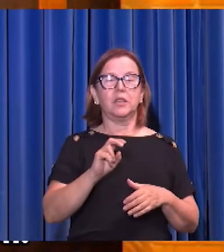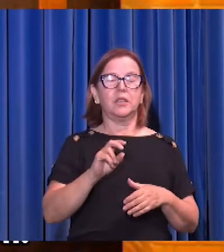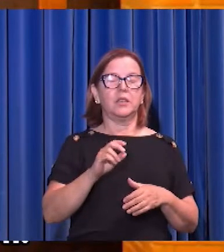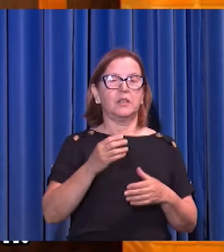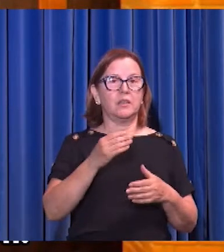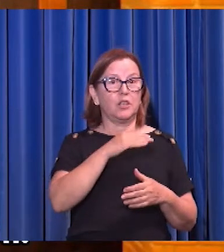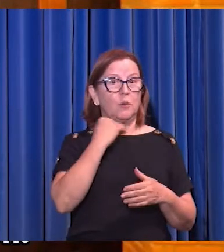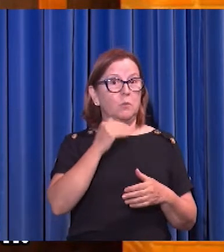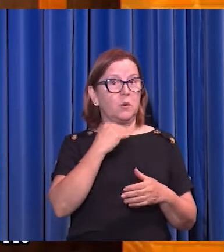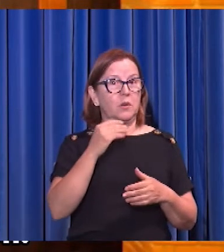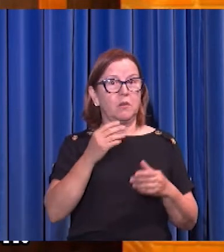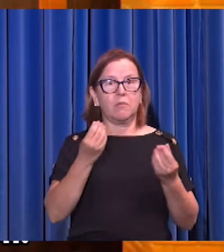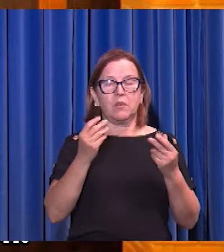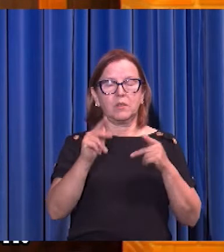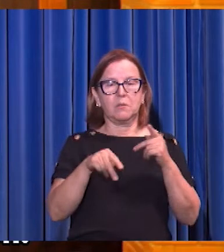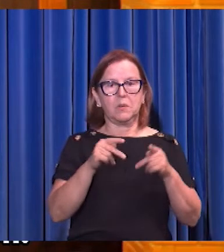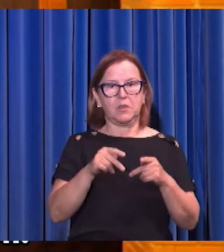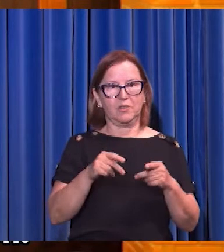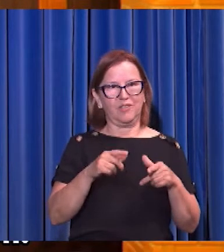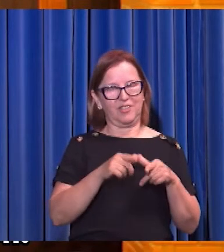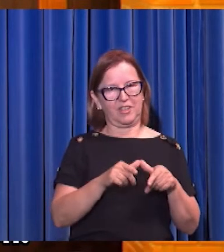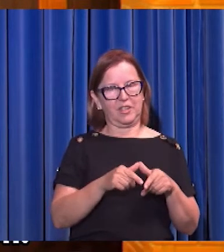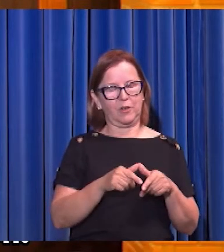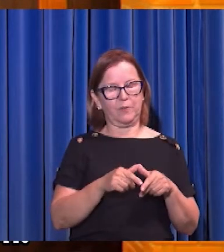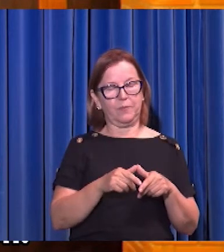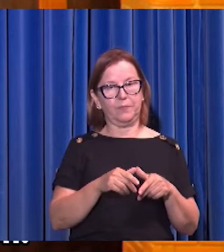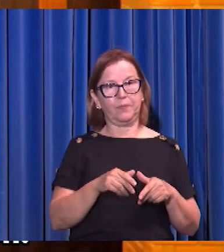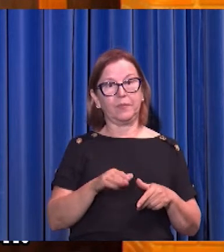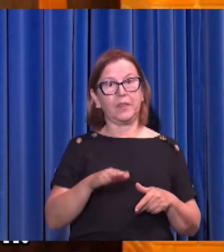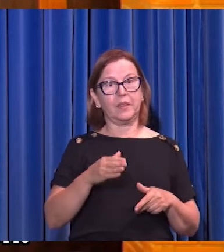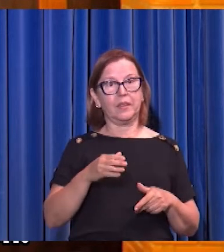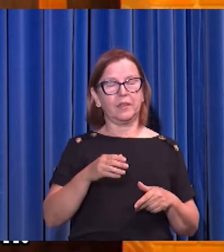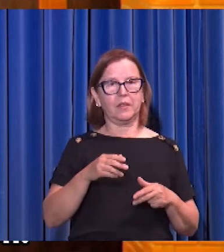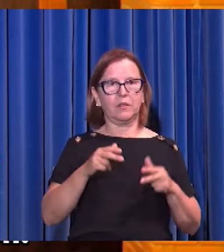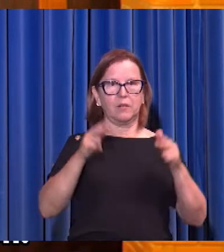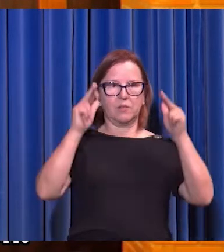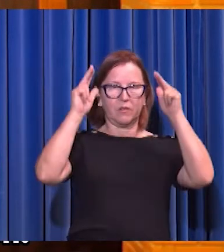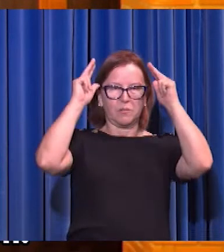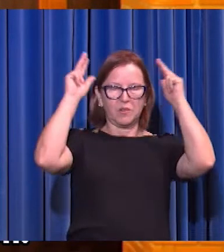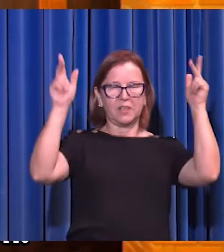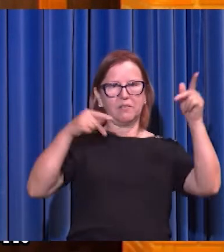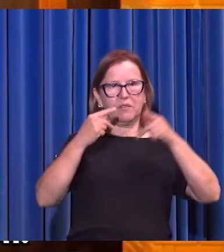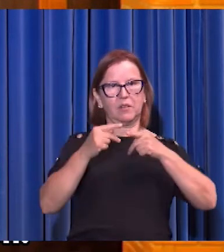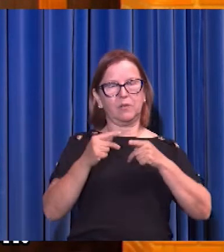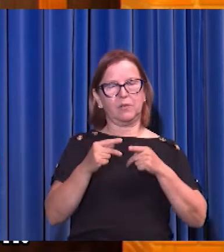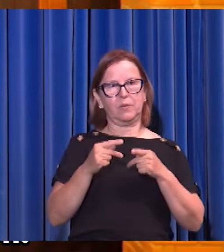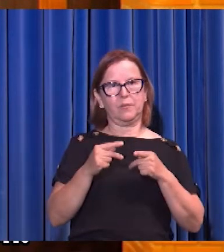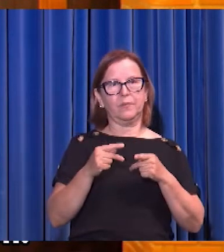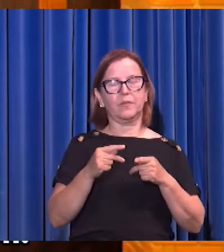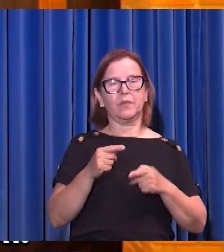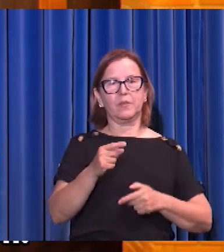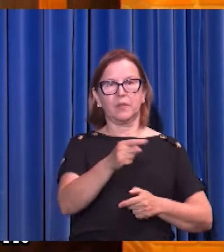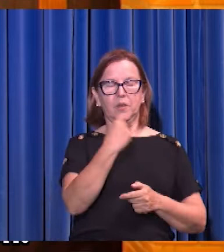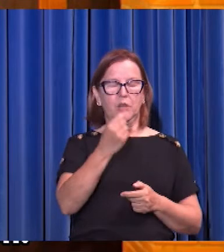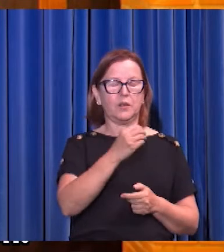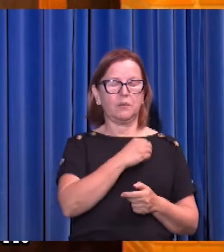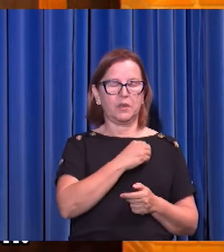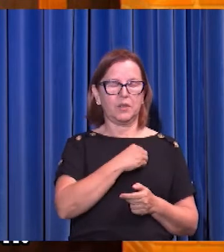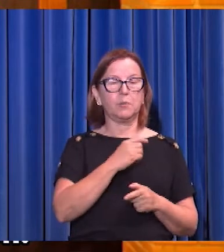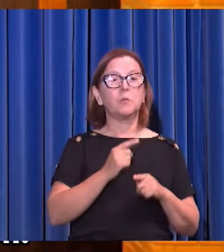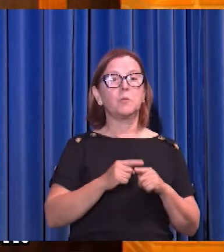Veio o povo a Moisés e disse: havemos pecado, porque temos falado contra o Senhor e contra